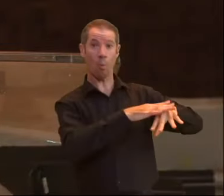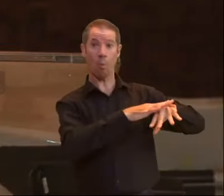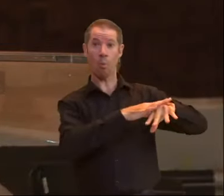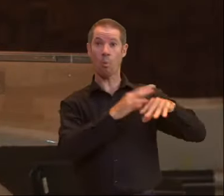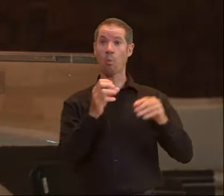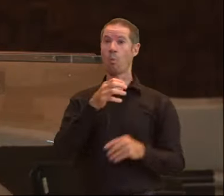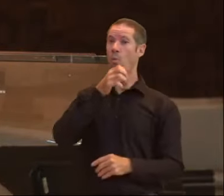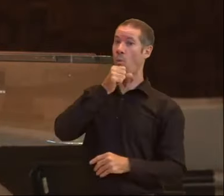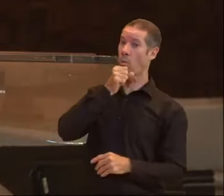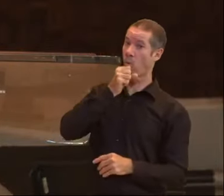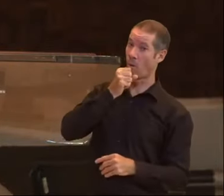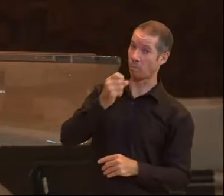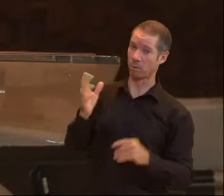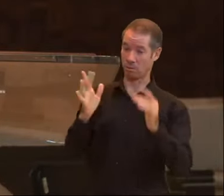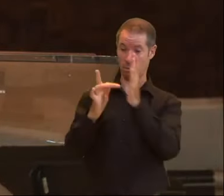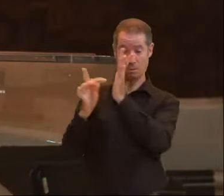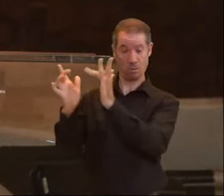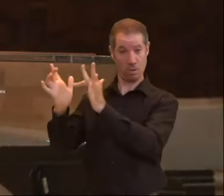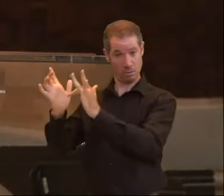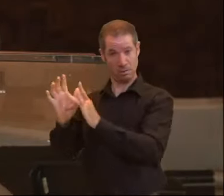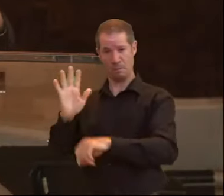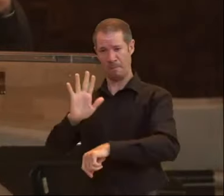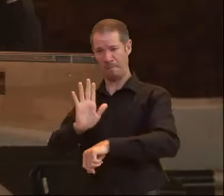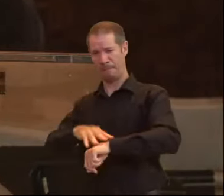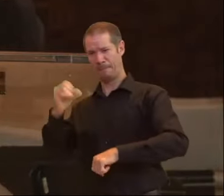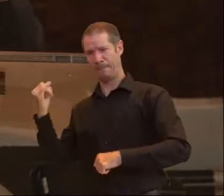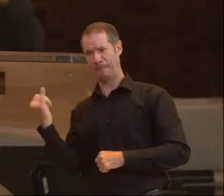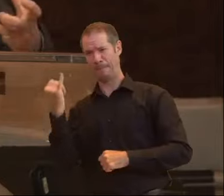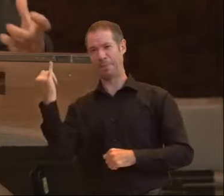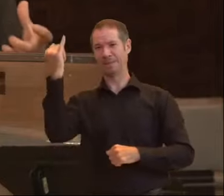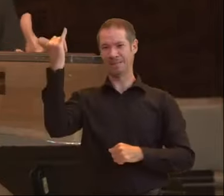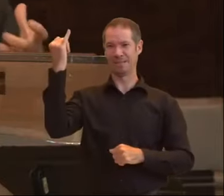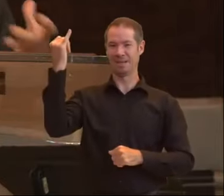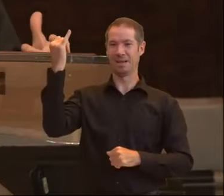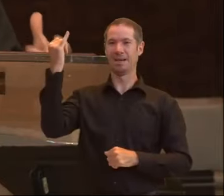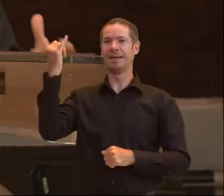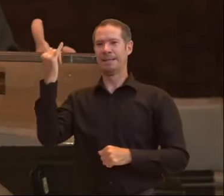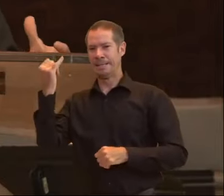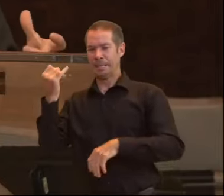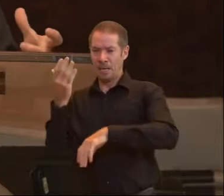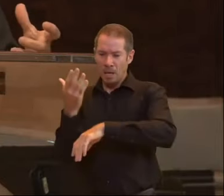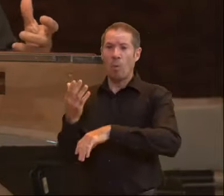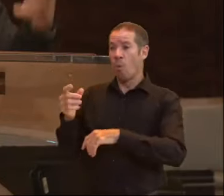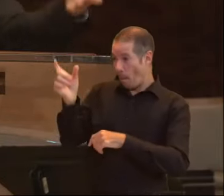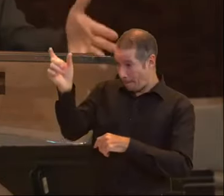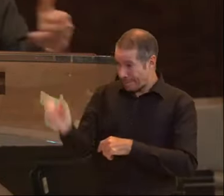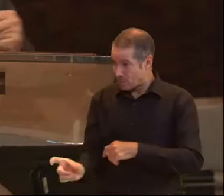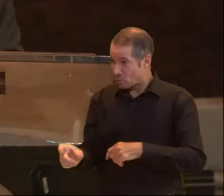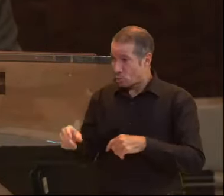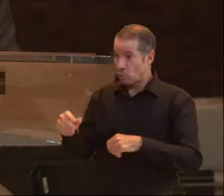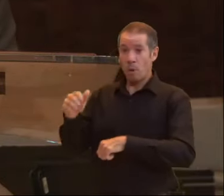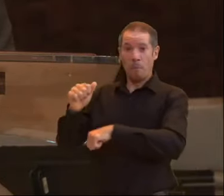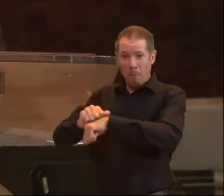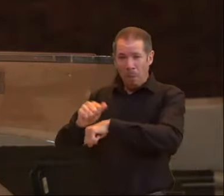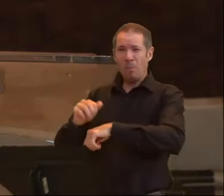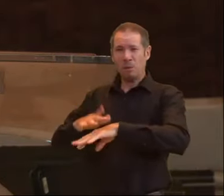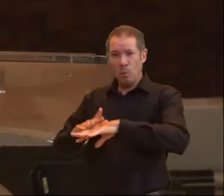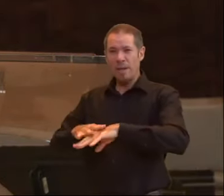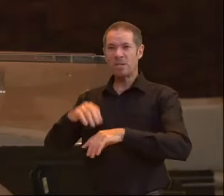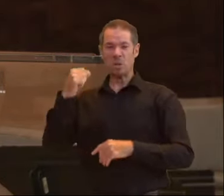sábado. Para Jesus era mais importante o necessitado do que o rigor da